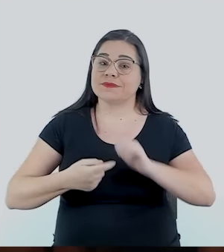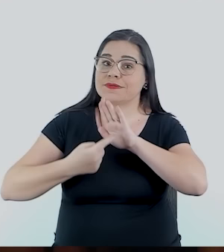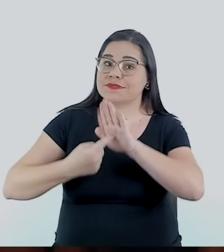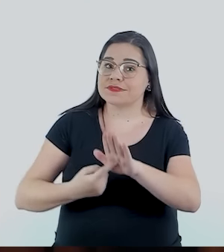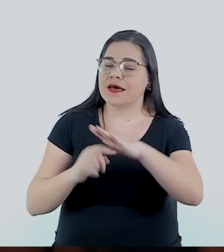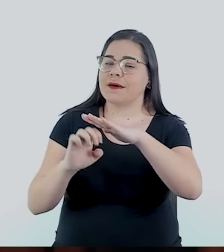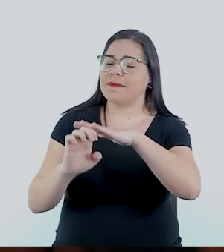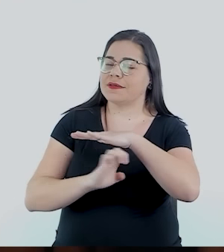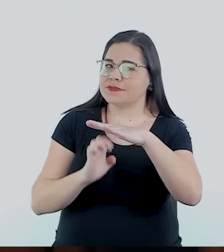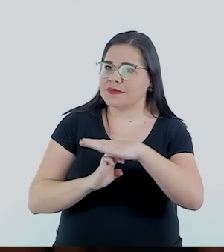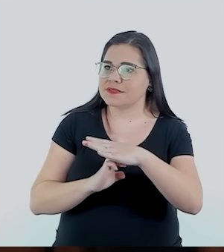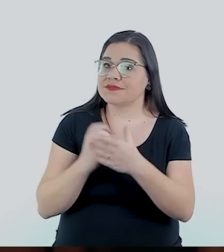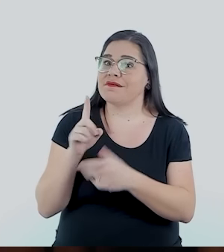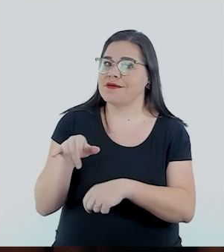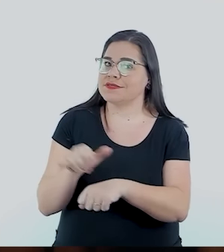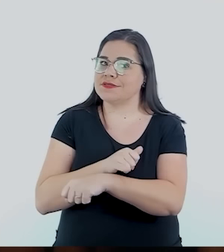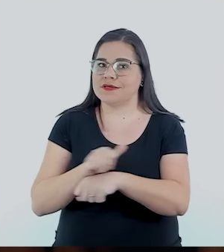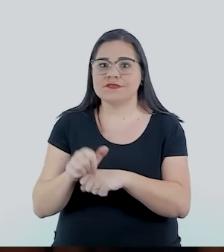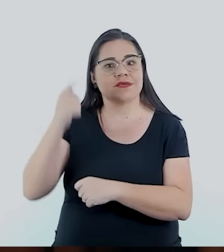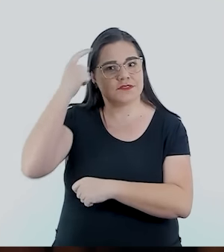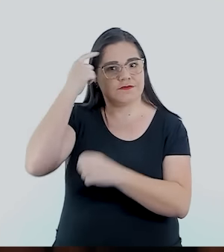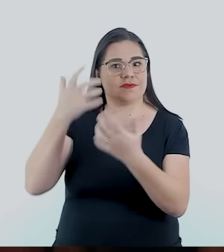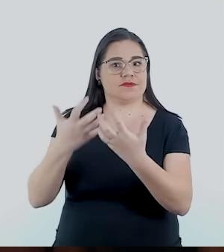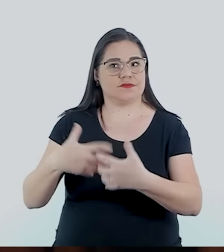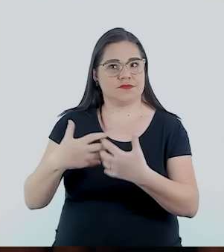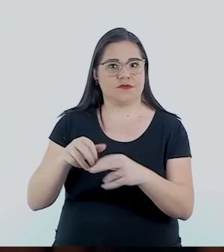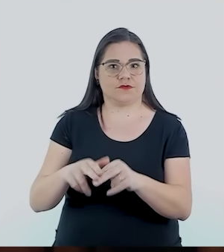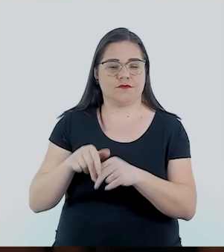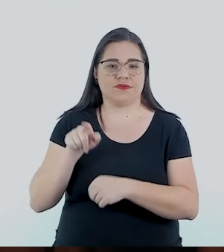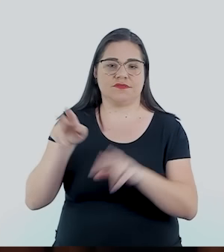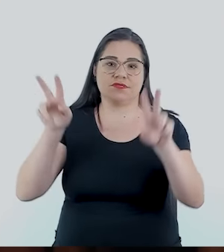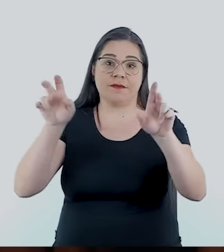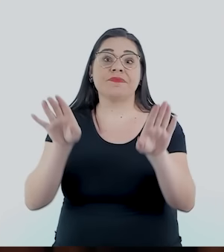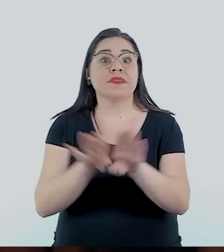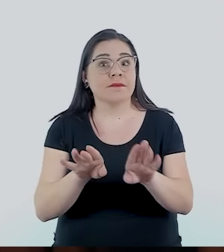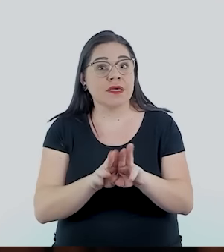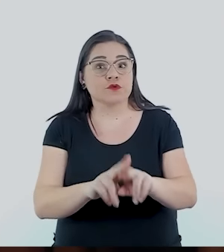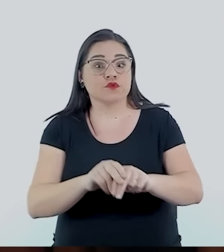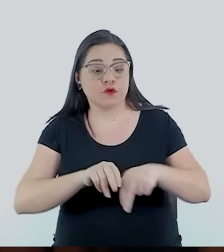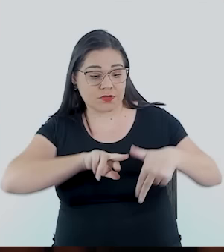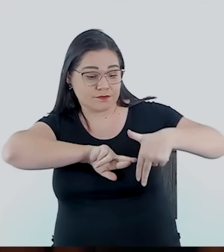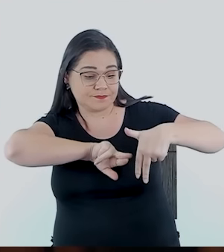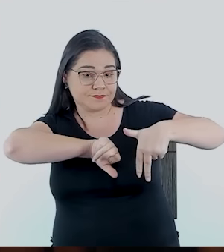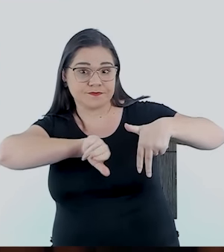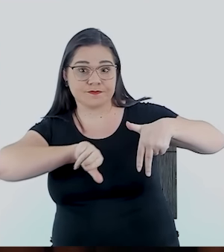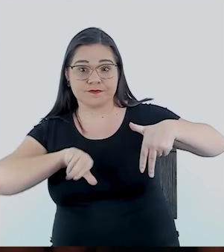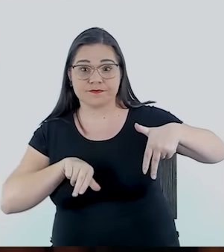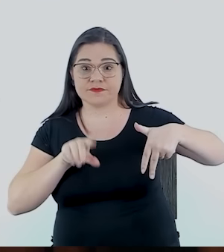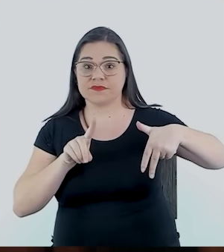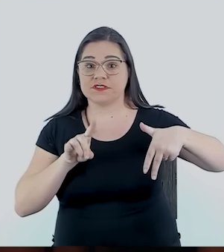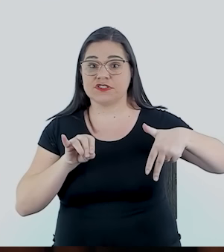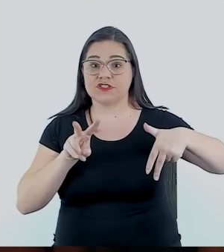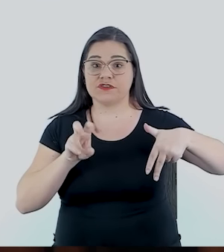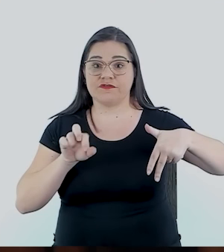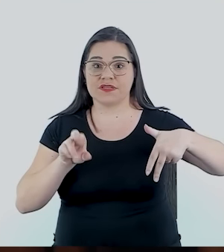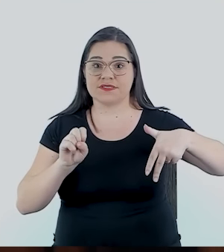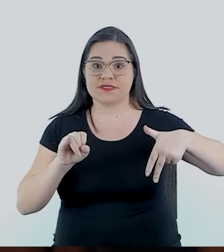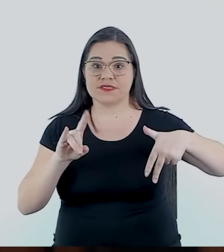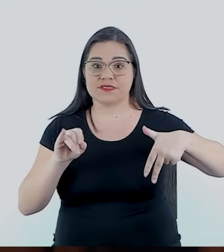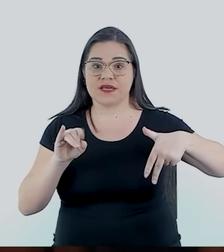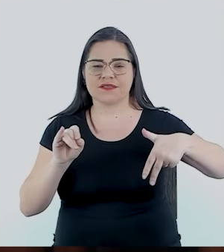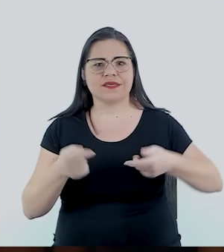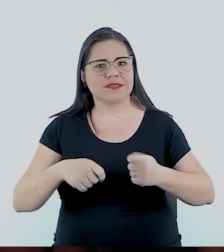é estratégico mais do que qualquer coisa tem toda a questão da diversidade que é super importante e que também traz inovação e resultados